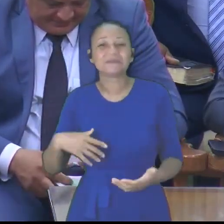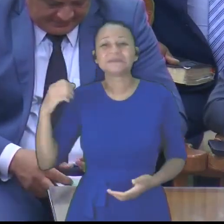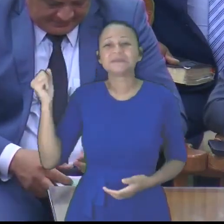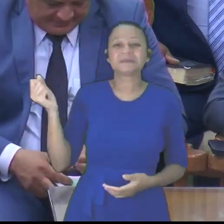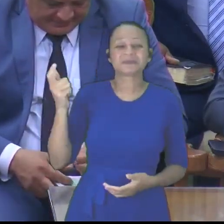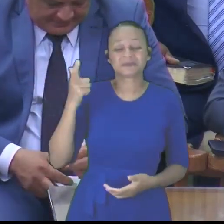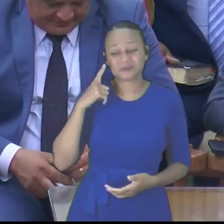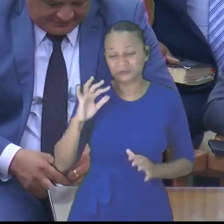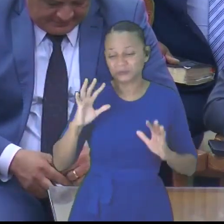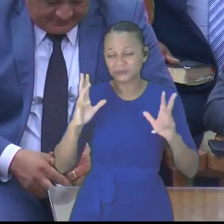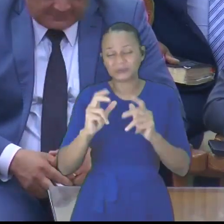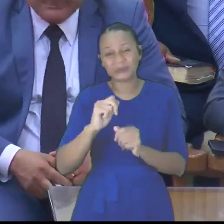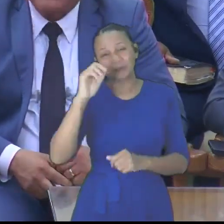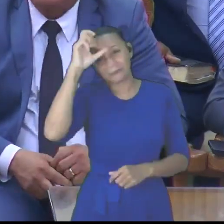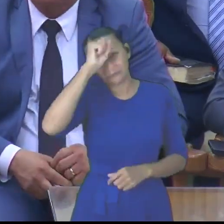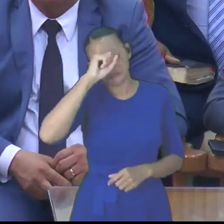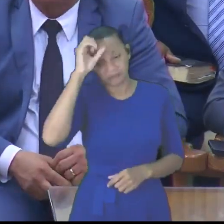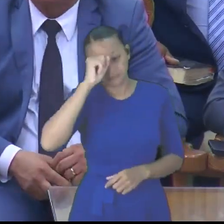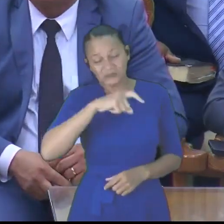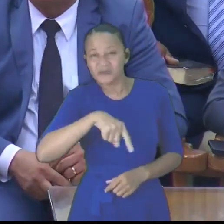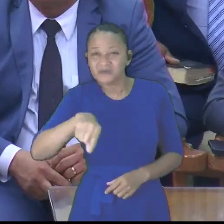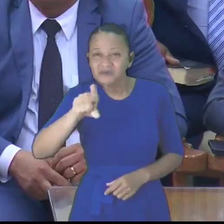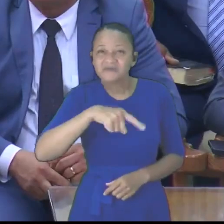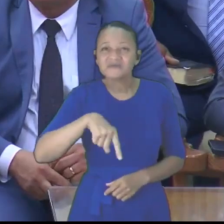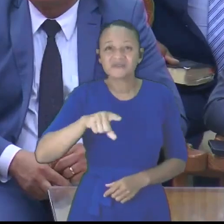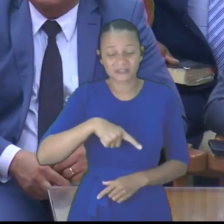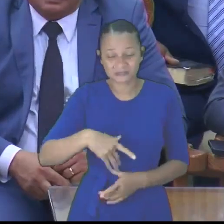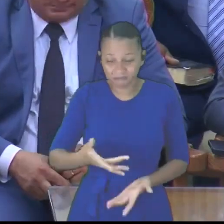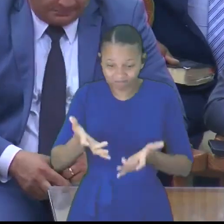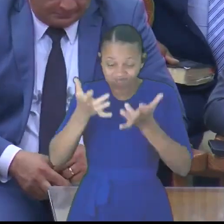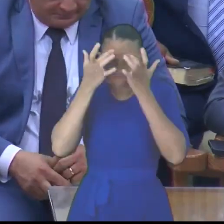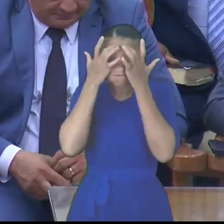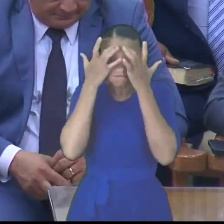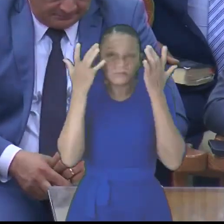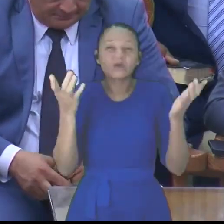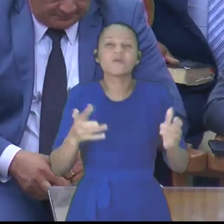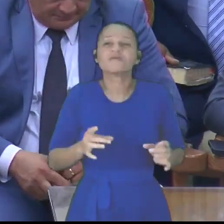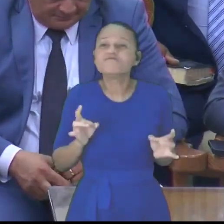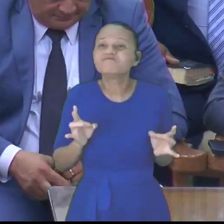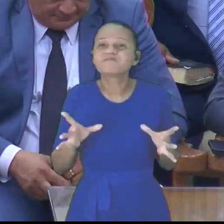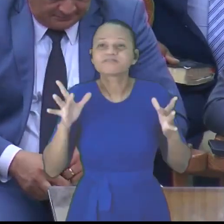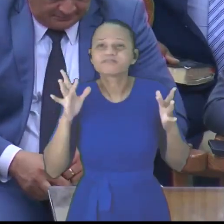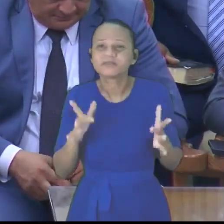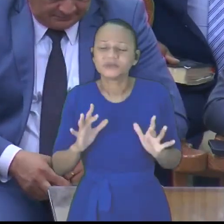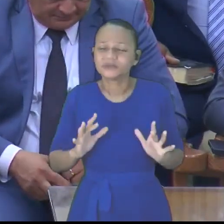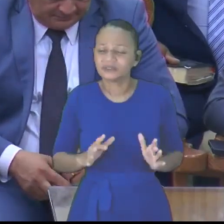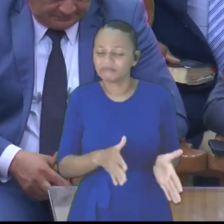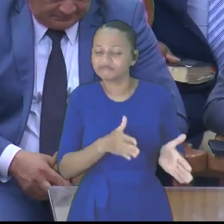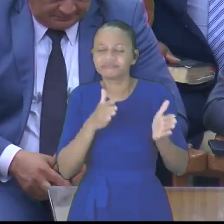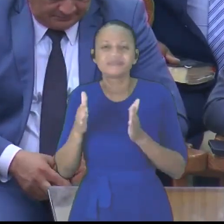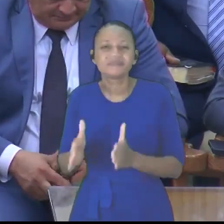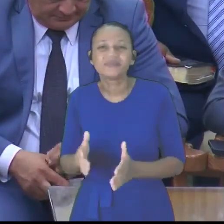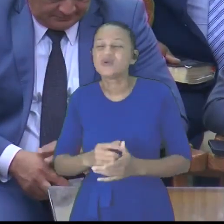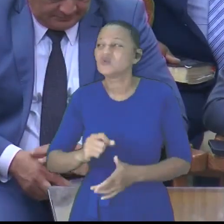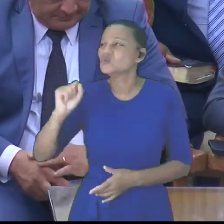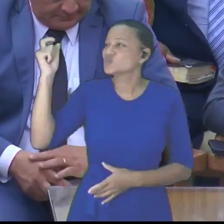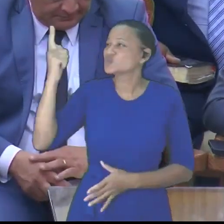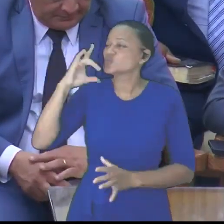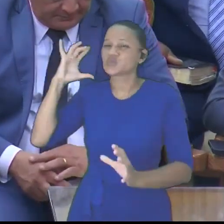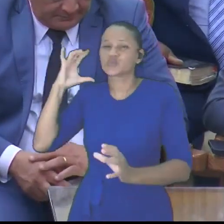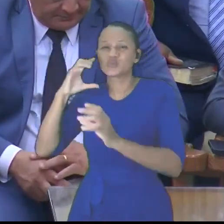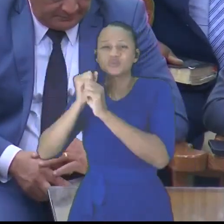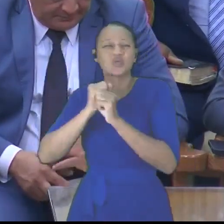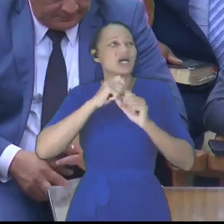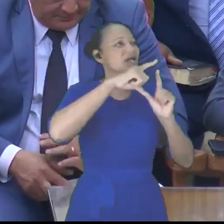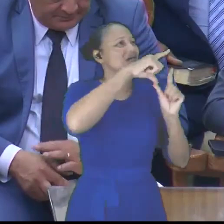ver, todos aprenderam, por favor. Vocês têm que levar isso para casa. Quando é que vai se cumprir essa outra parte? O sol escurecer, a